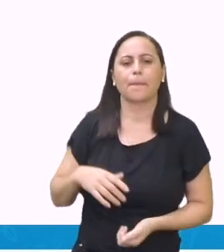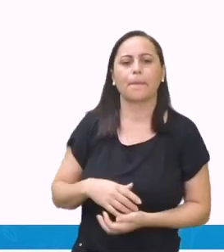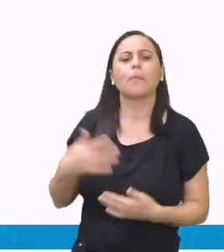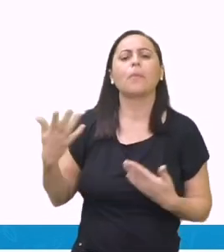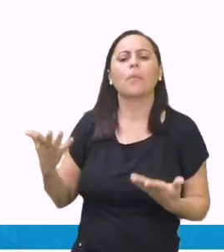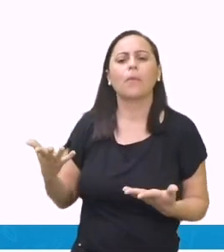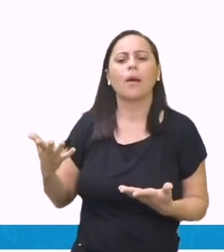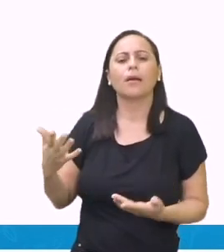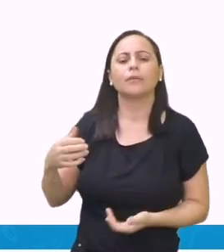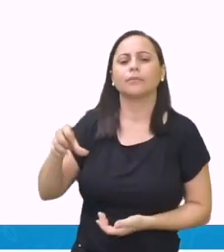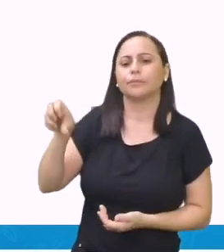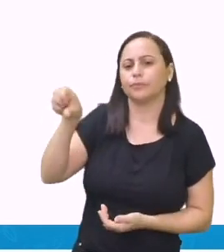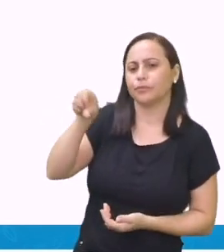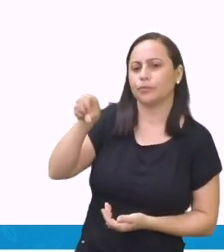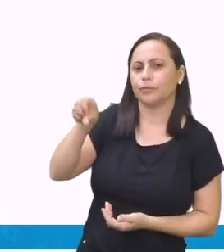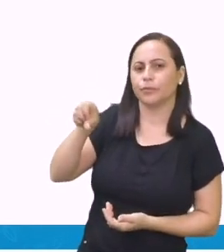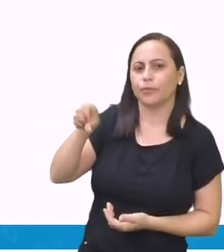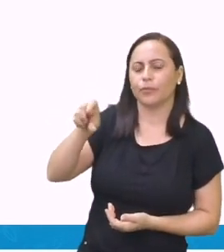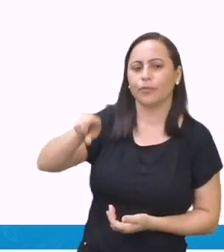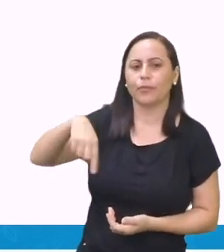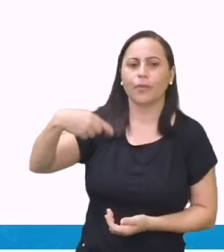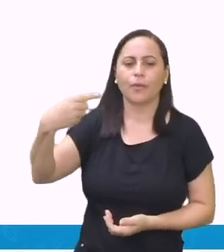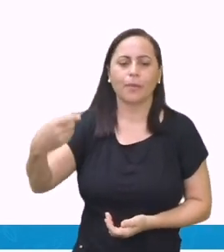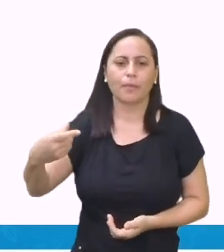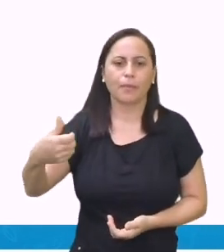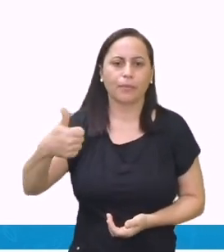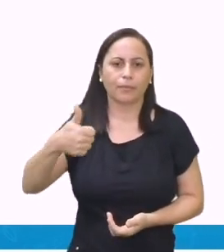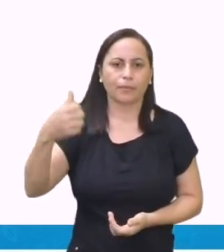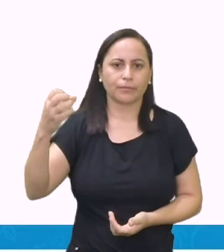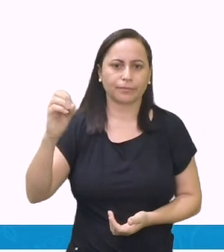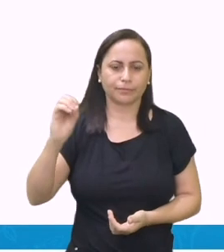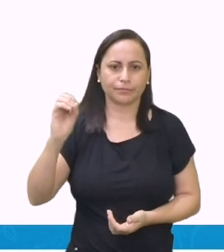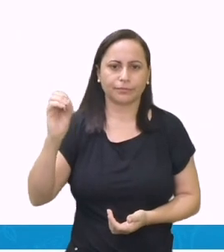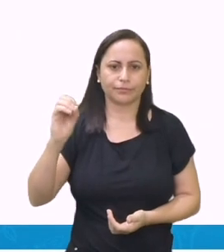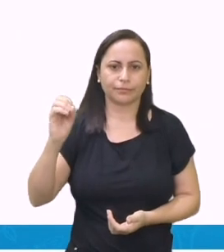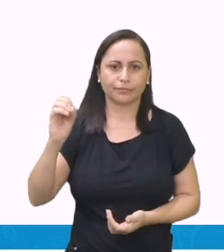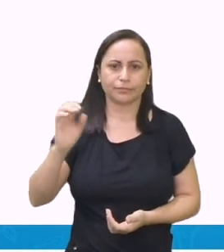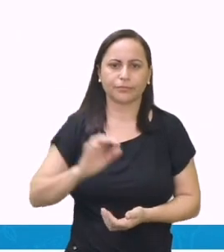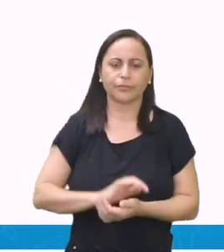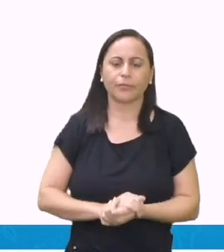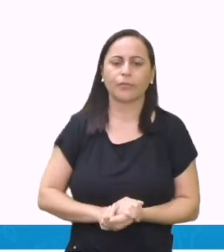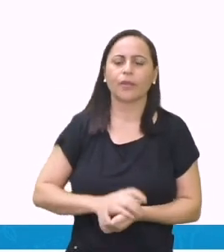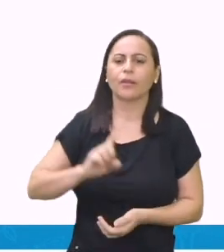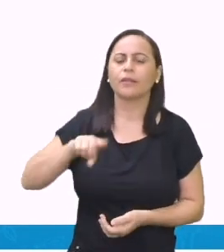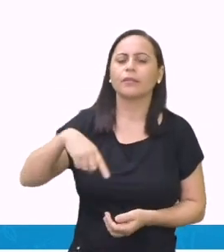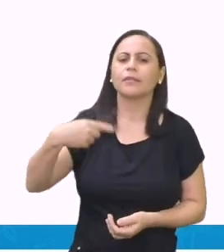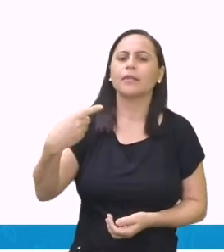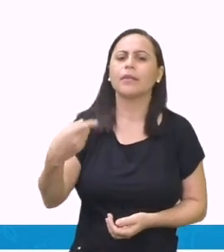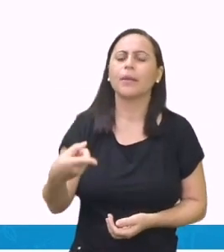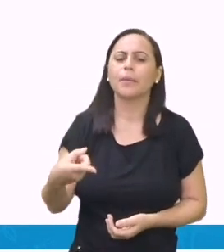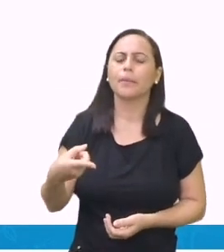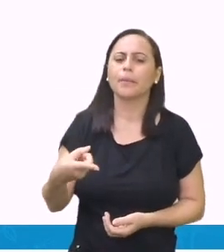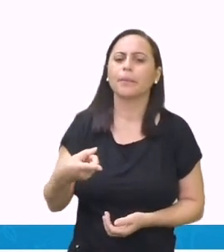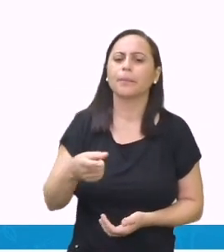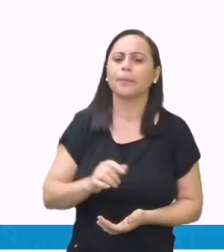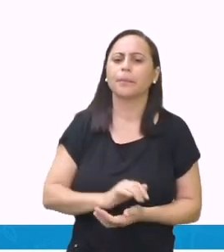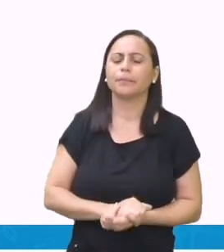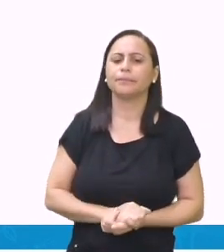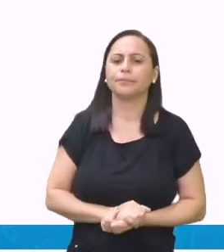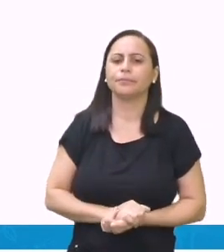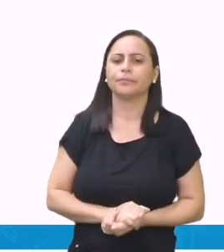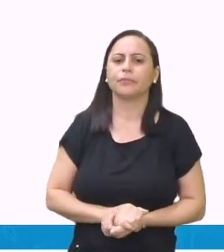9º, 10º. Isso, aqui, ó. Depois do 9º, o 10º. Vamos fazer mais um.